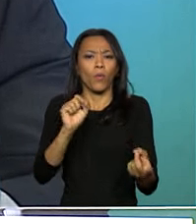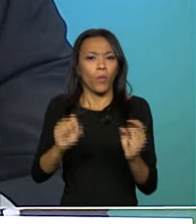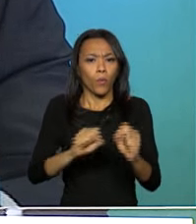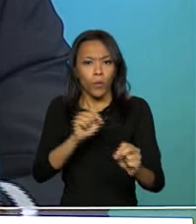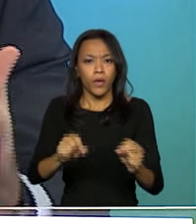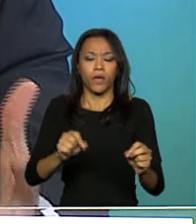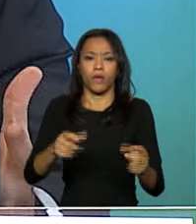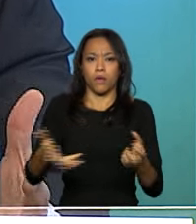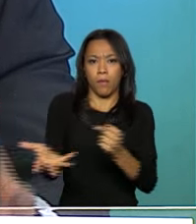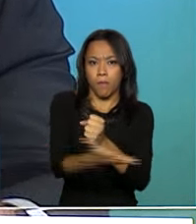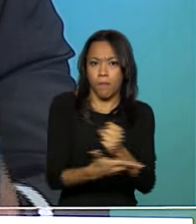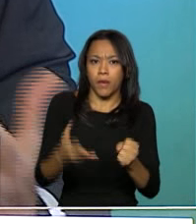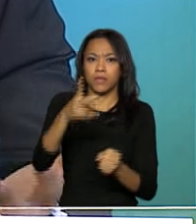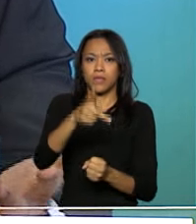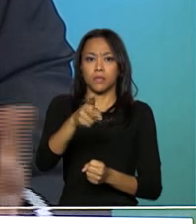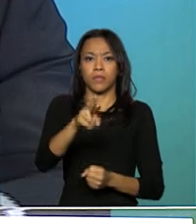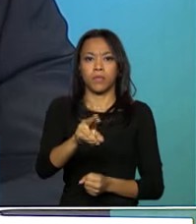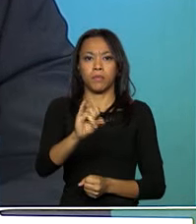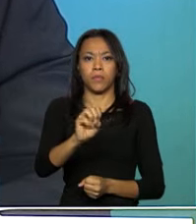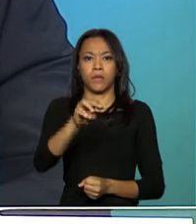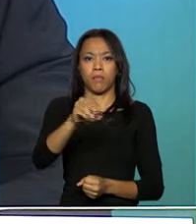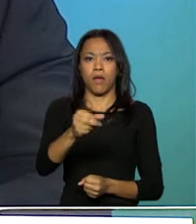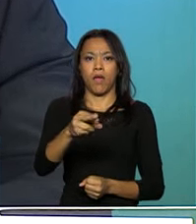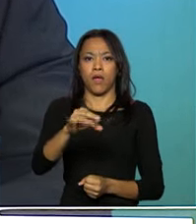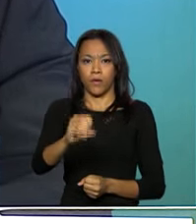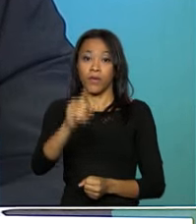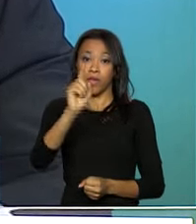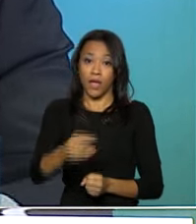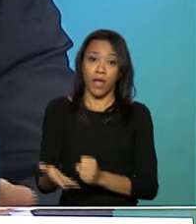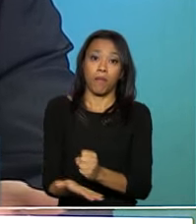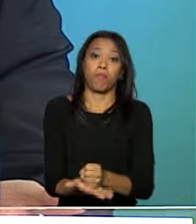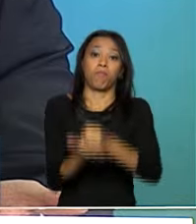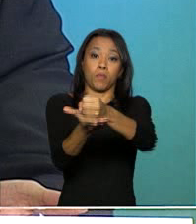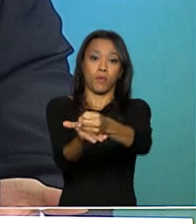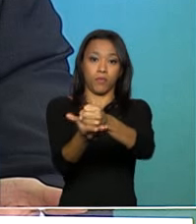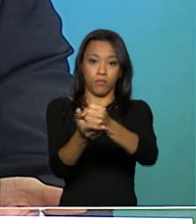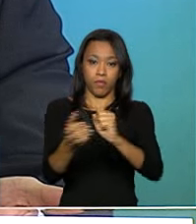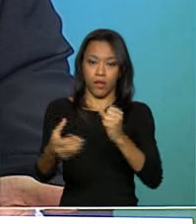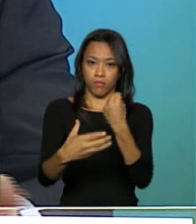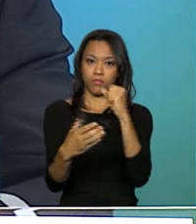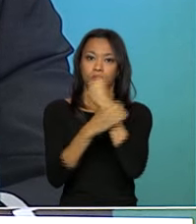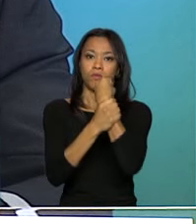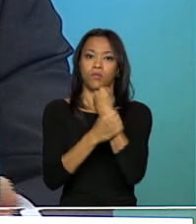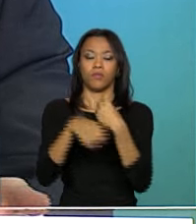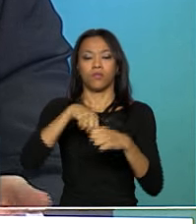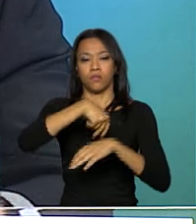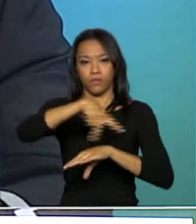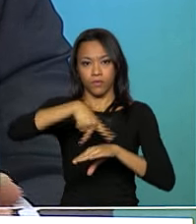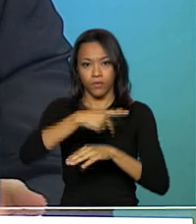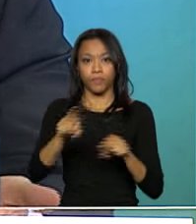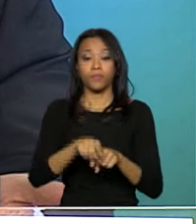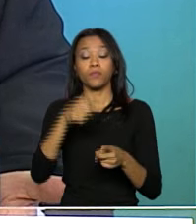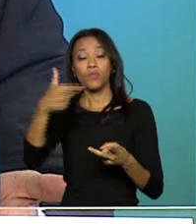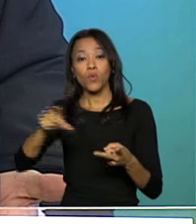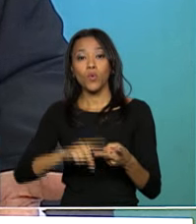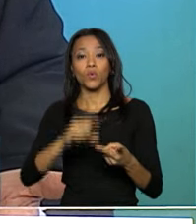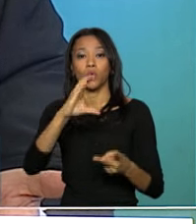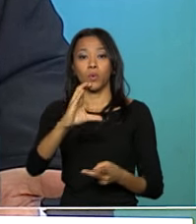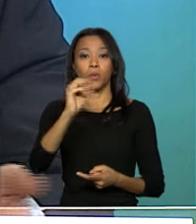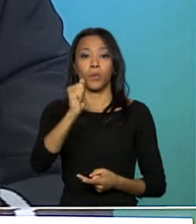recorrentes que esse é um é são as âncoras da da estabilidade nós trabalhamos com câmbio flutuante o câmbio flutuante